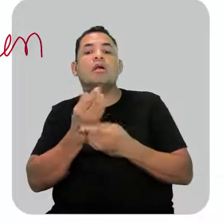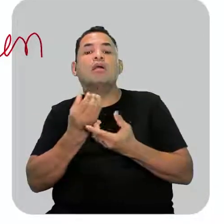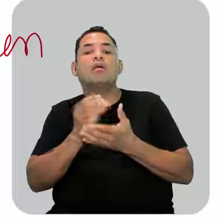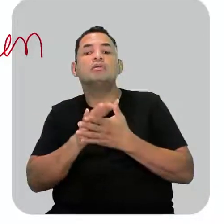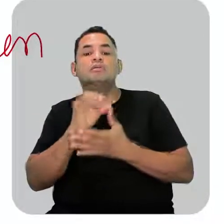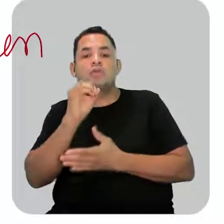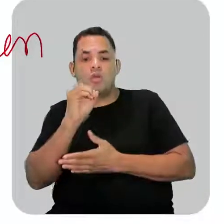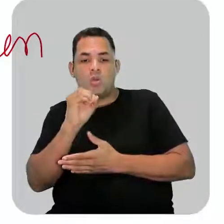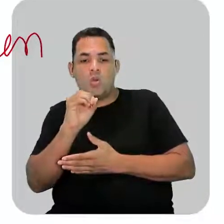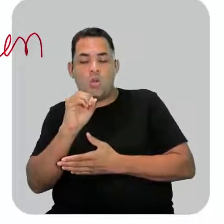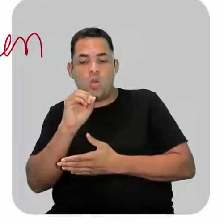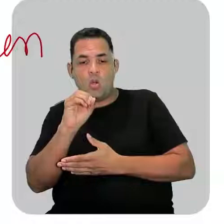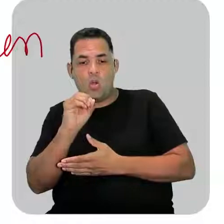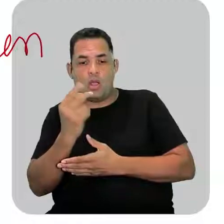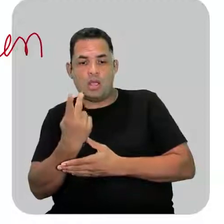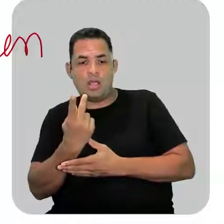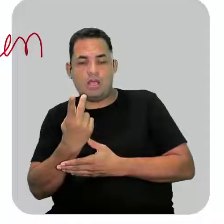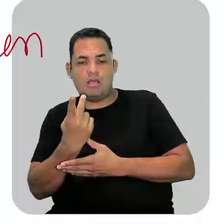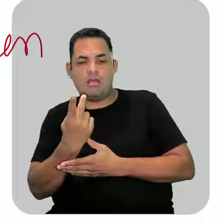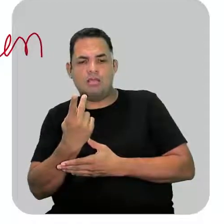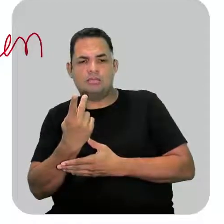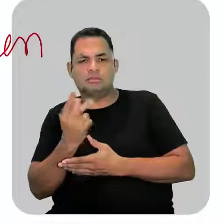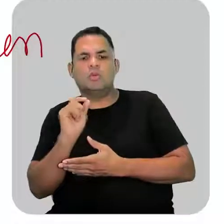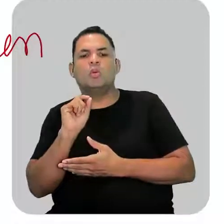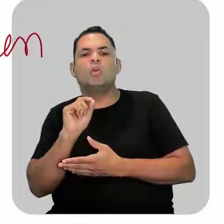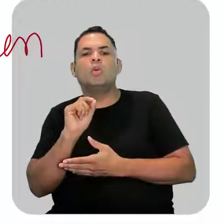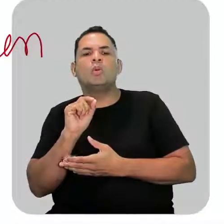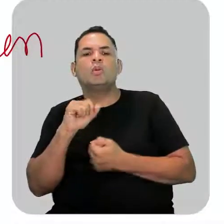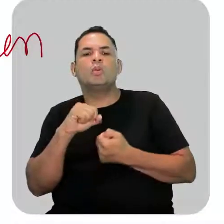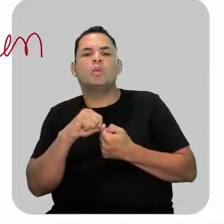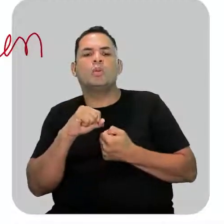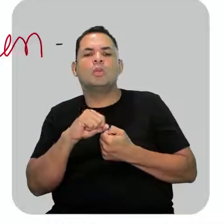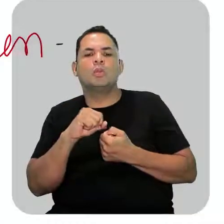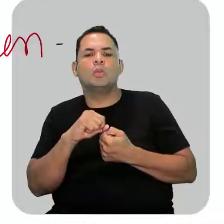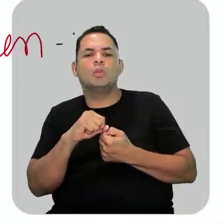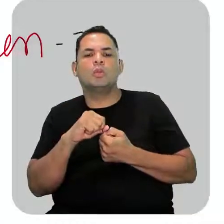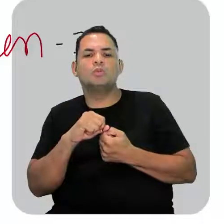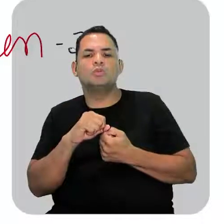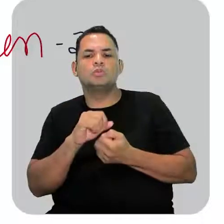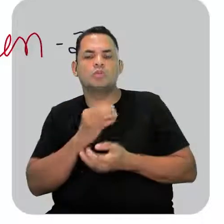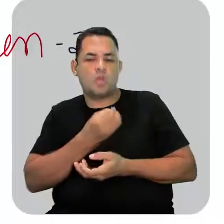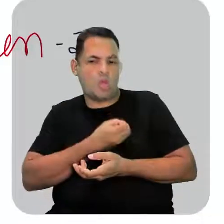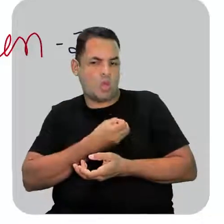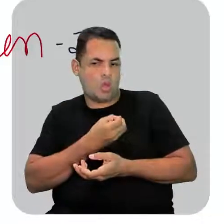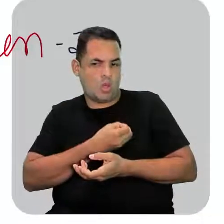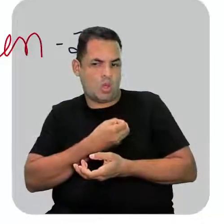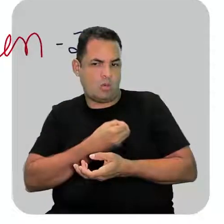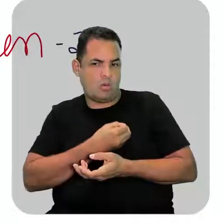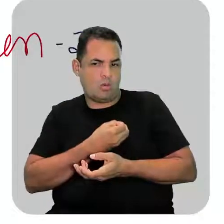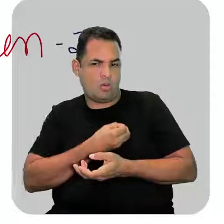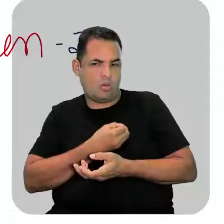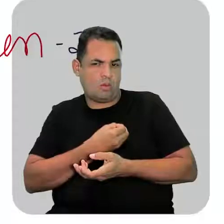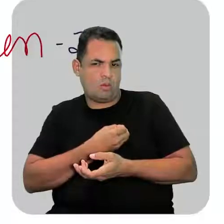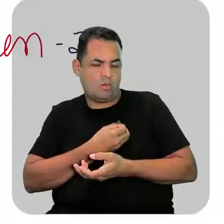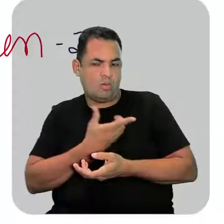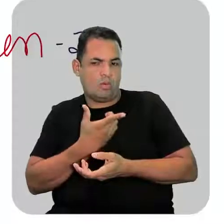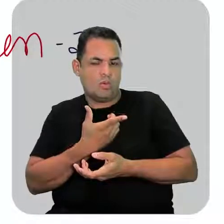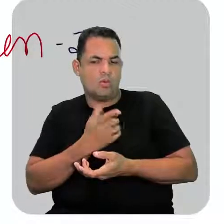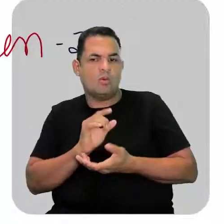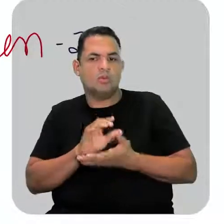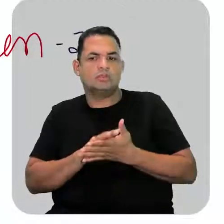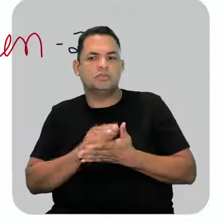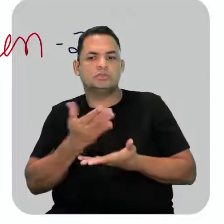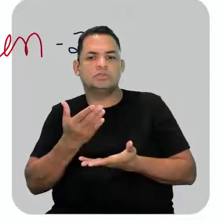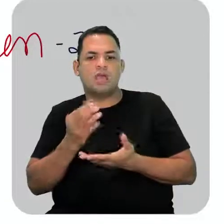ó, no carbono 2. O que eu faço, professor? Coloco o número do carbono onde está a hidroxila e